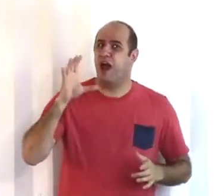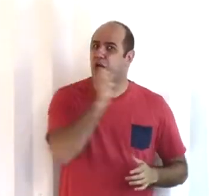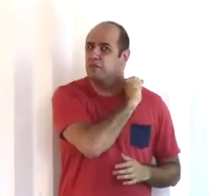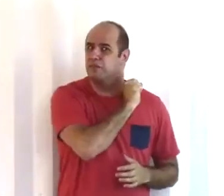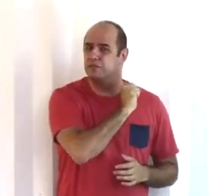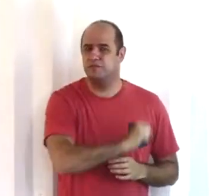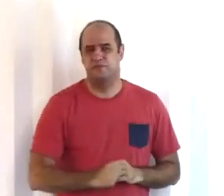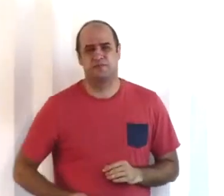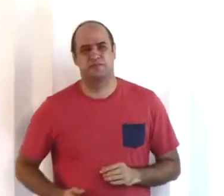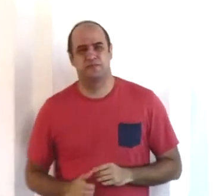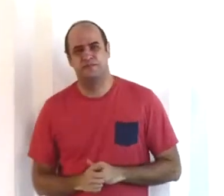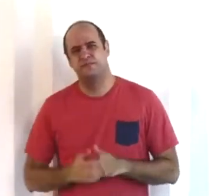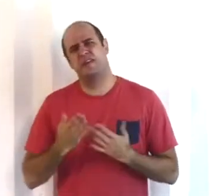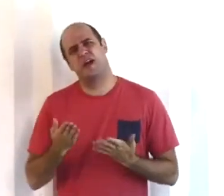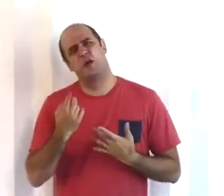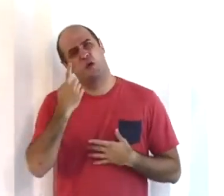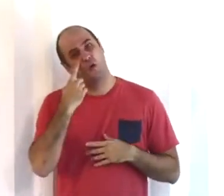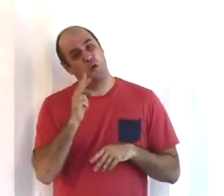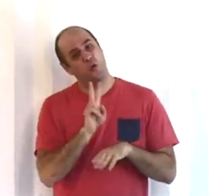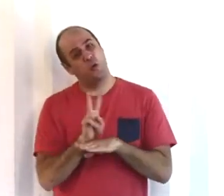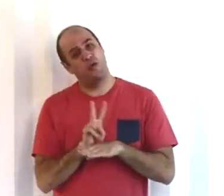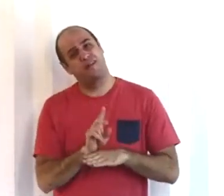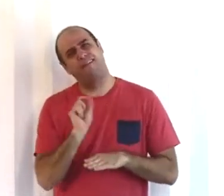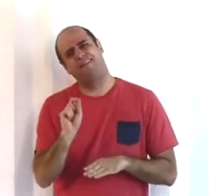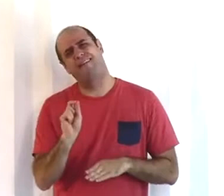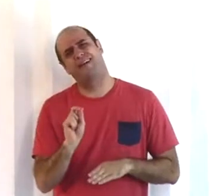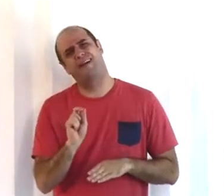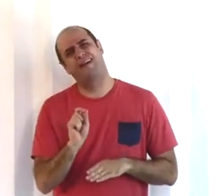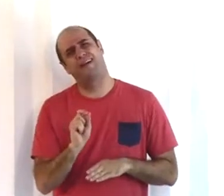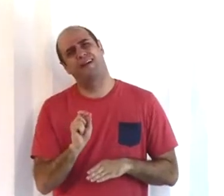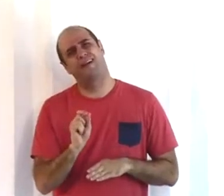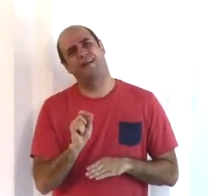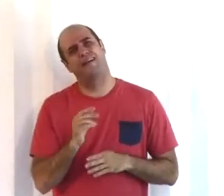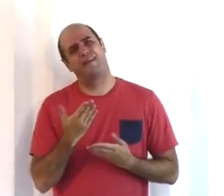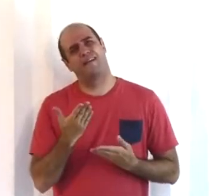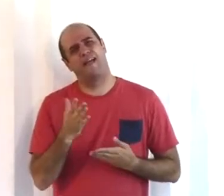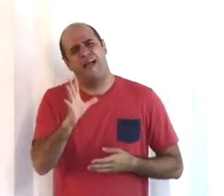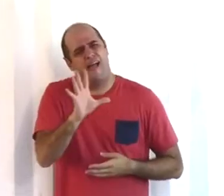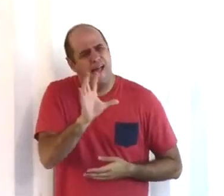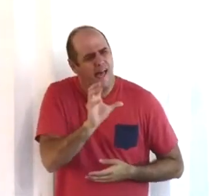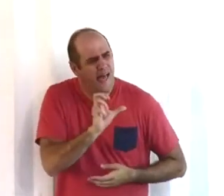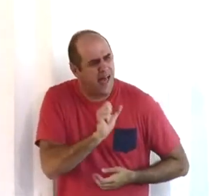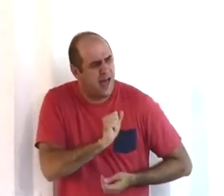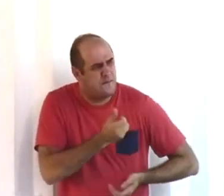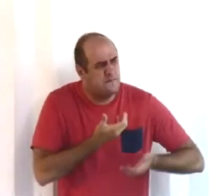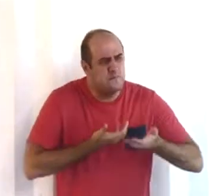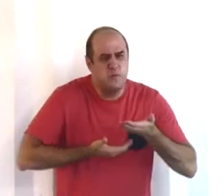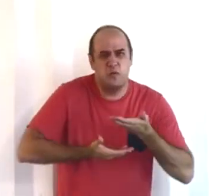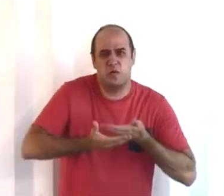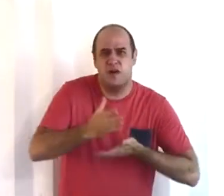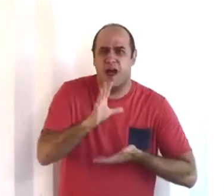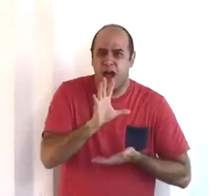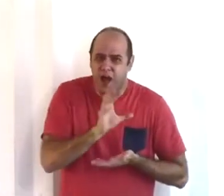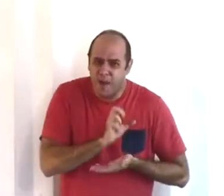o que é moderação, meus irmãos? Nesse caso, amabilidade, amor